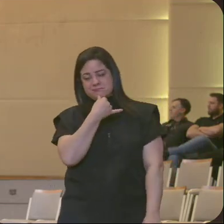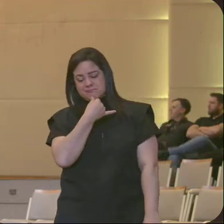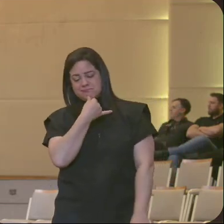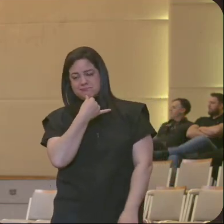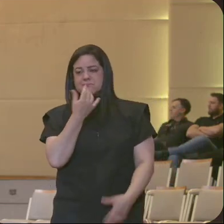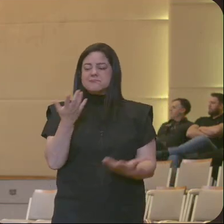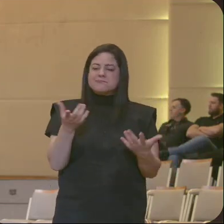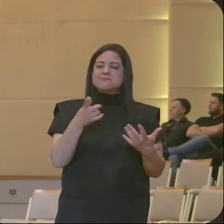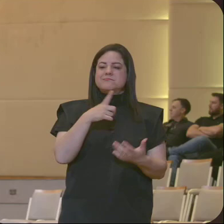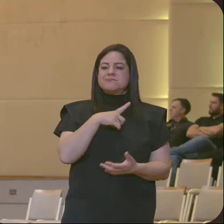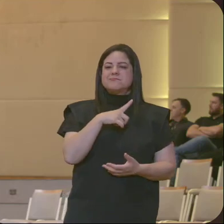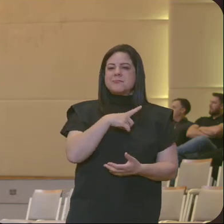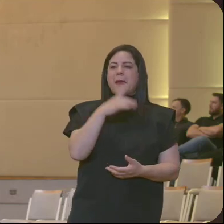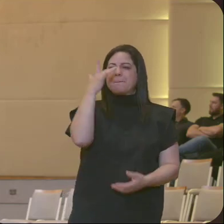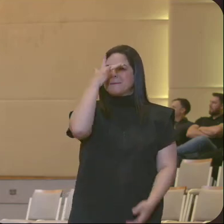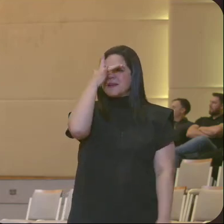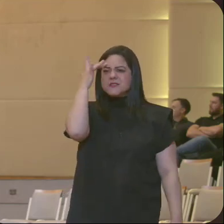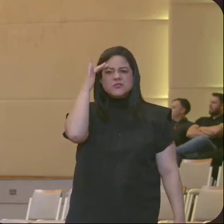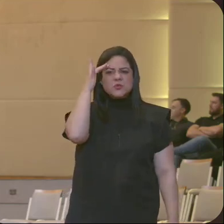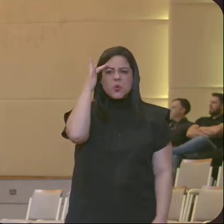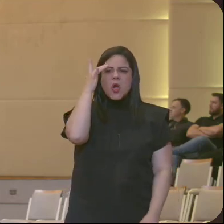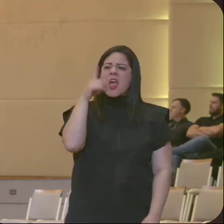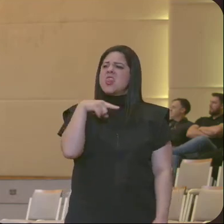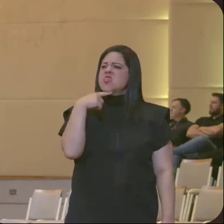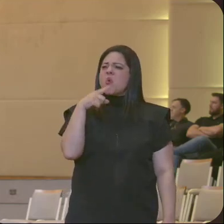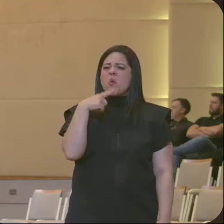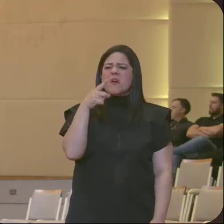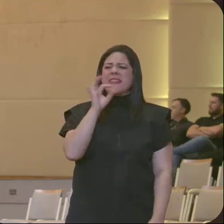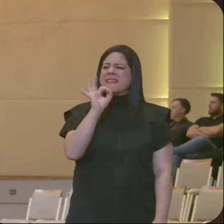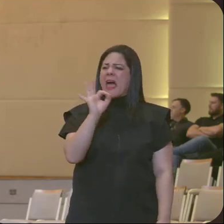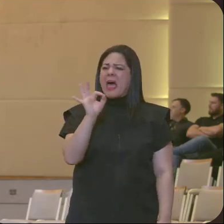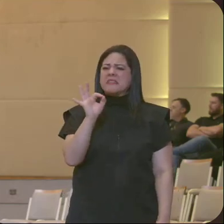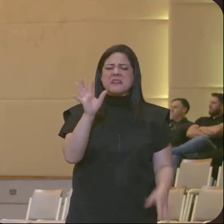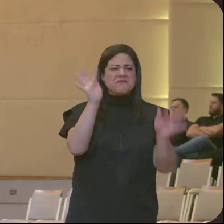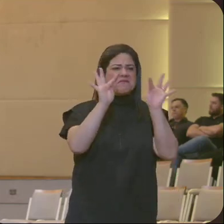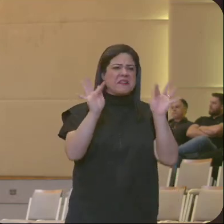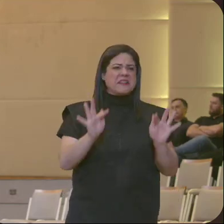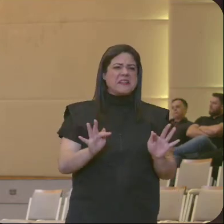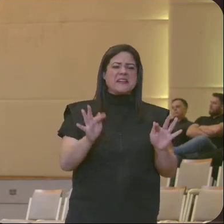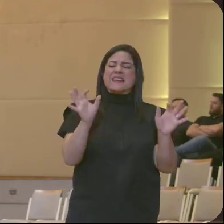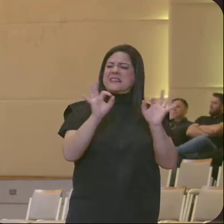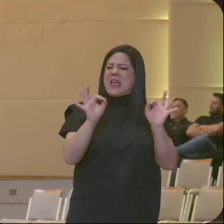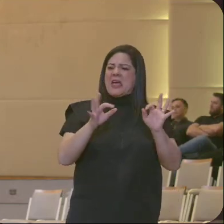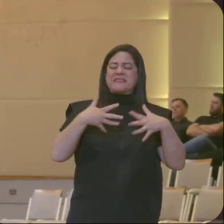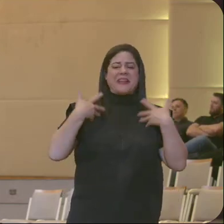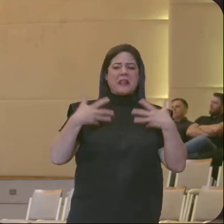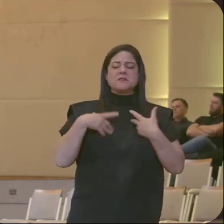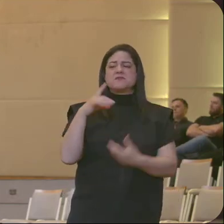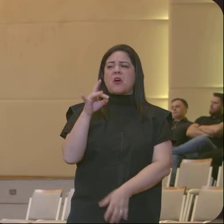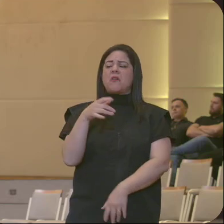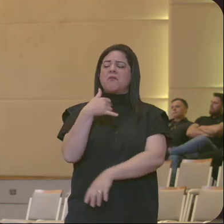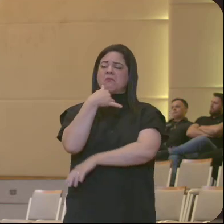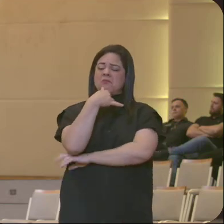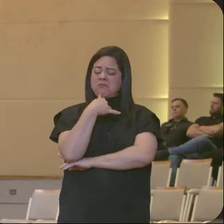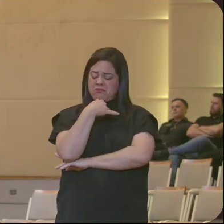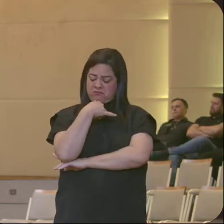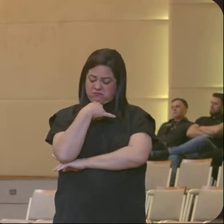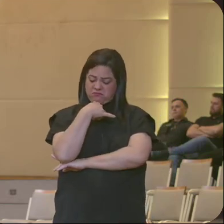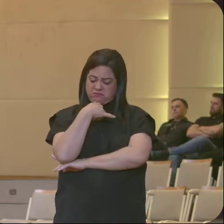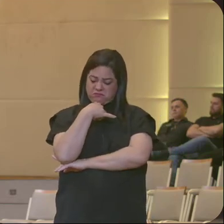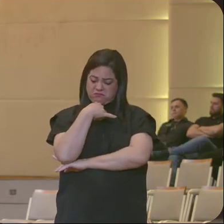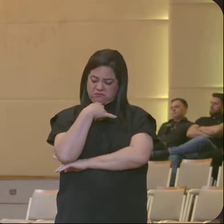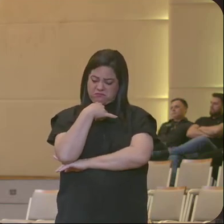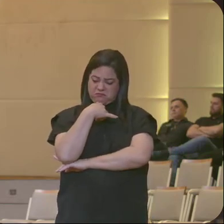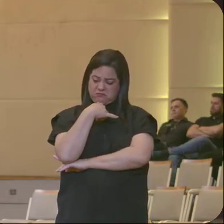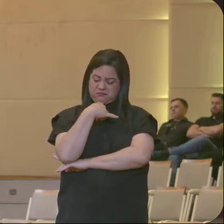que não conseguem ver cores em nada. Elas medem as suas vidas pelas